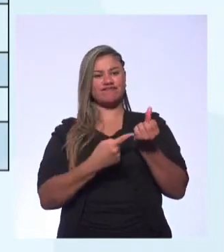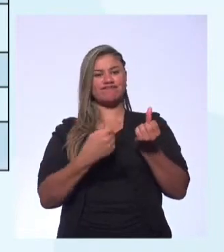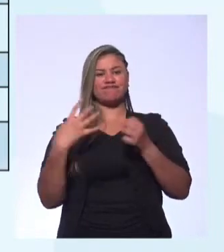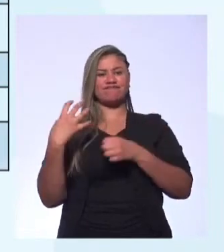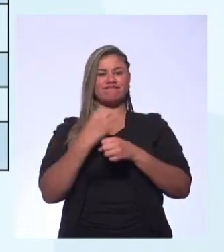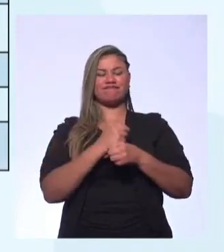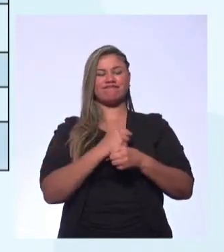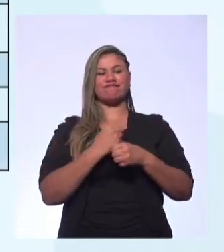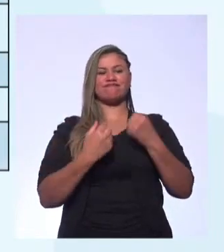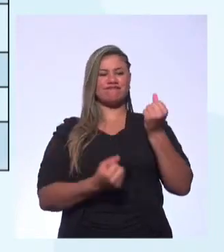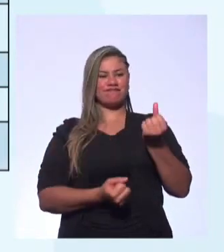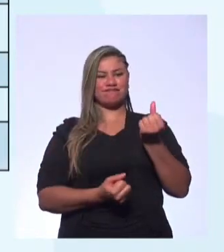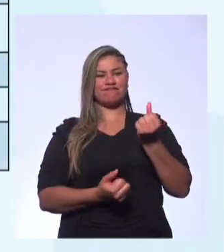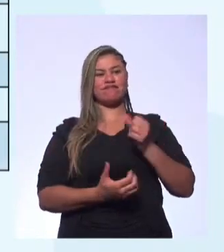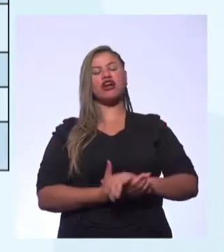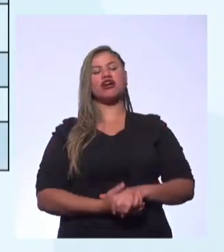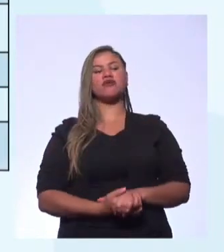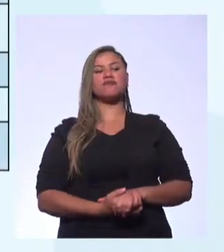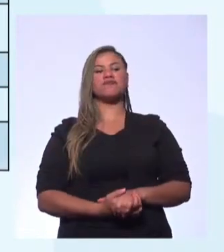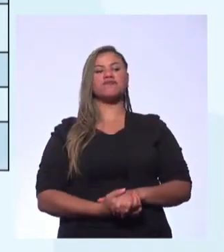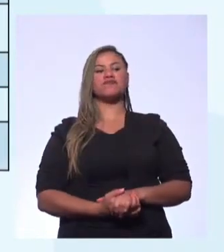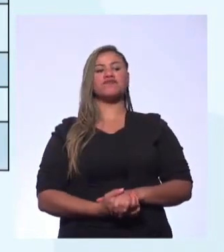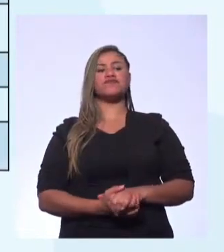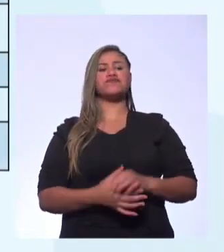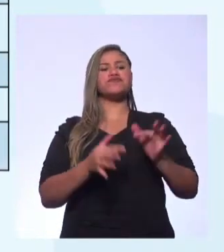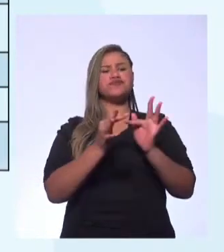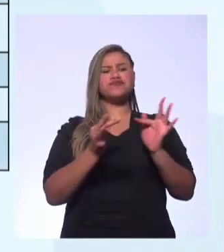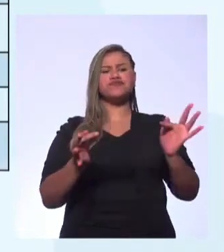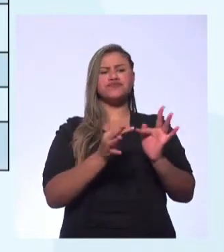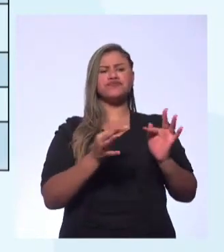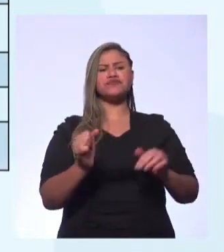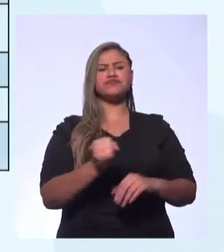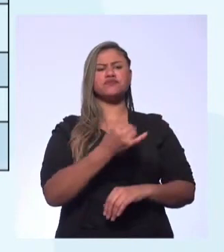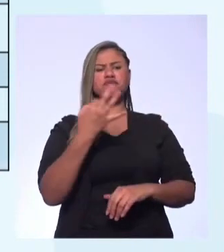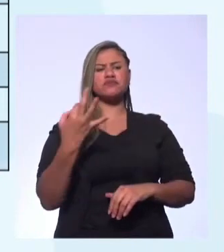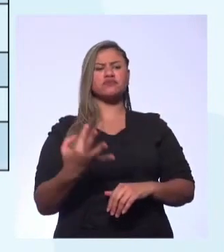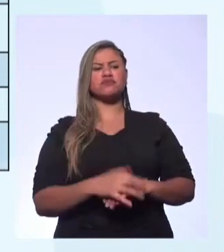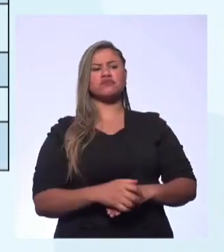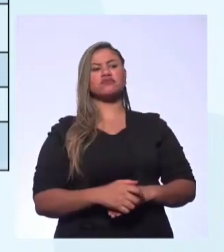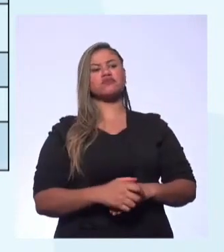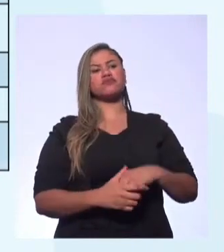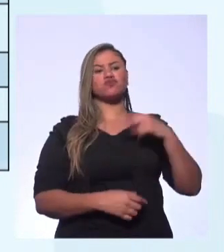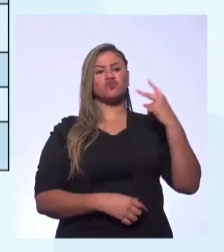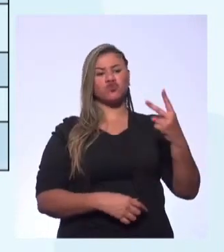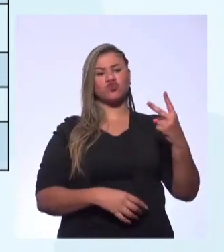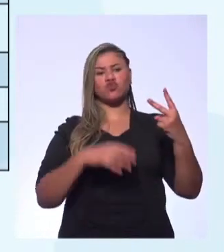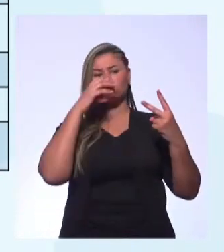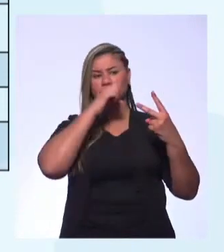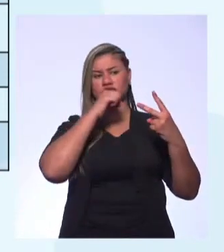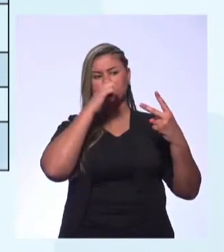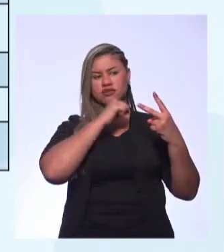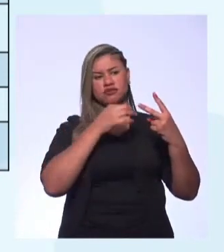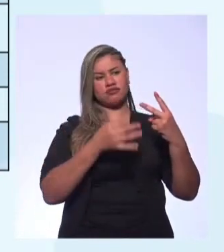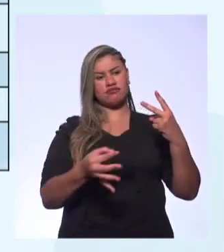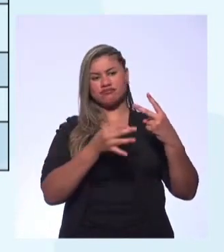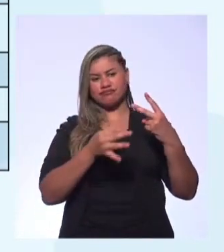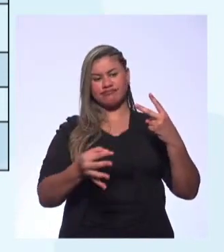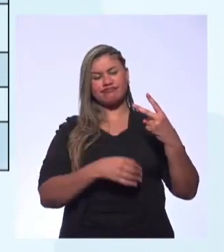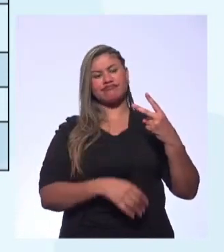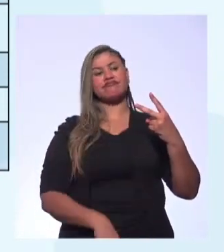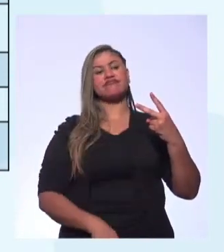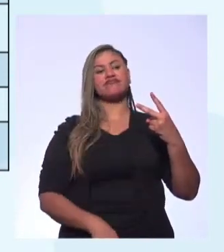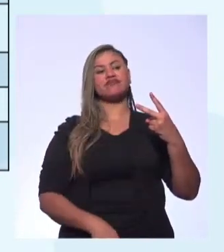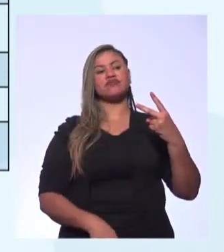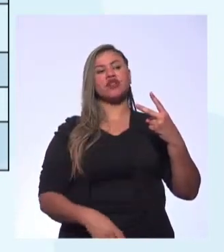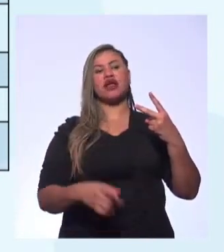substâncias. Agora, quantas substâncias simples eu tenho? Eu tenho 2 vezes laranja, laranja é uma substância simples, e